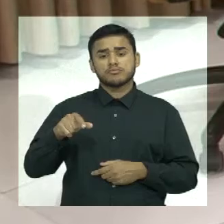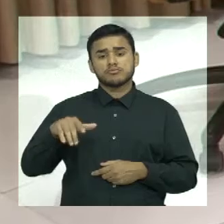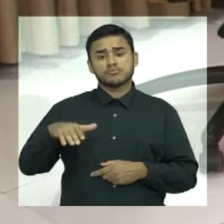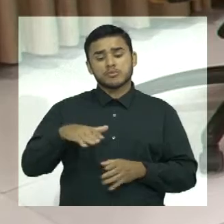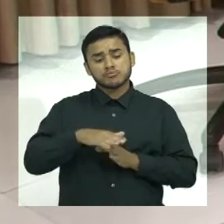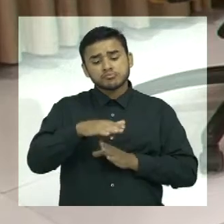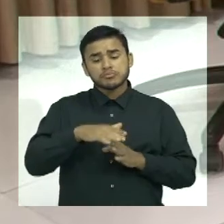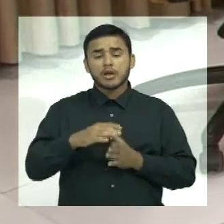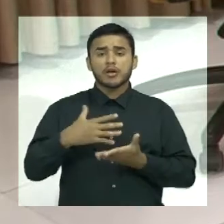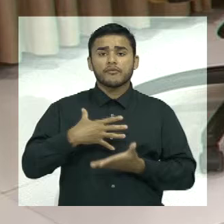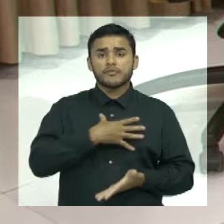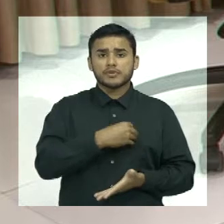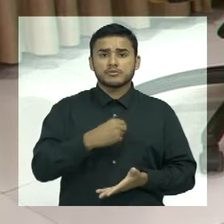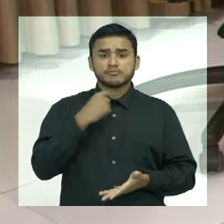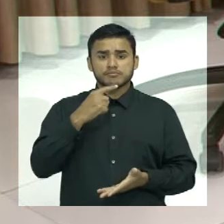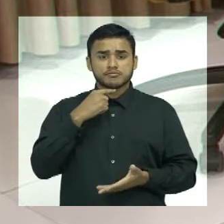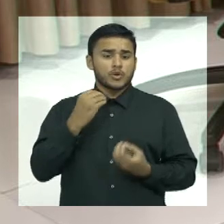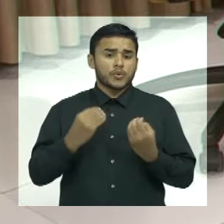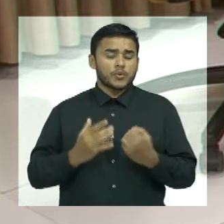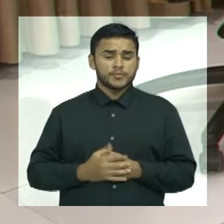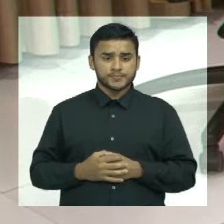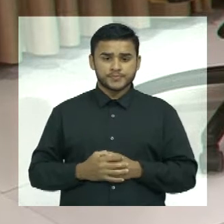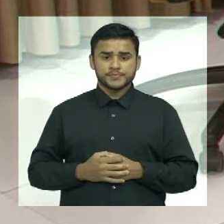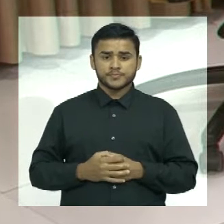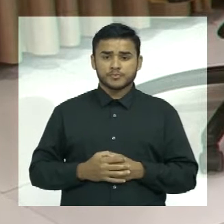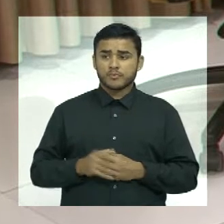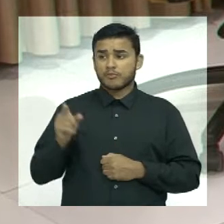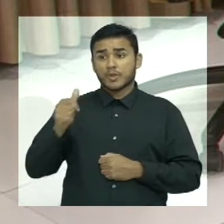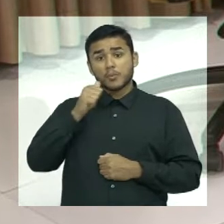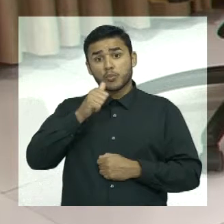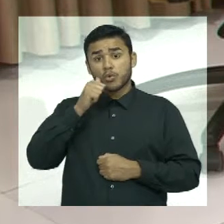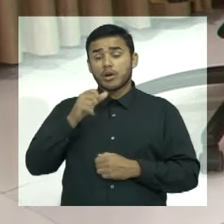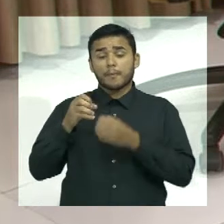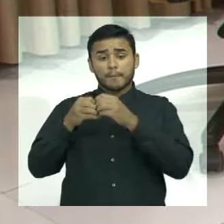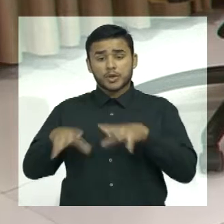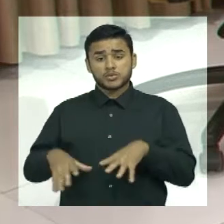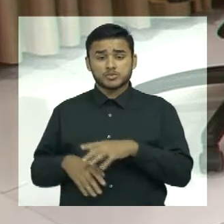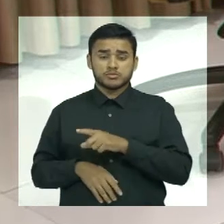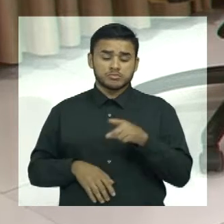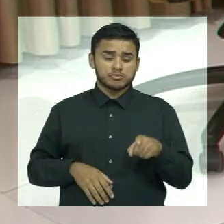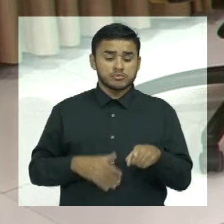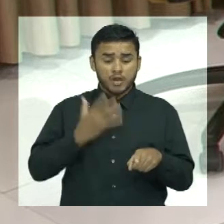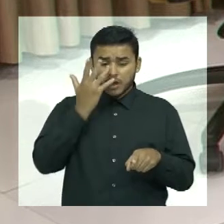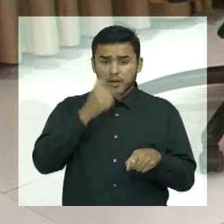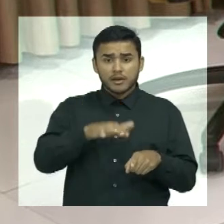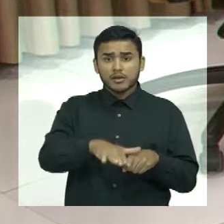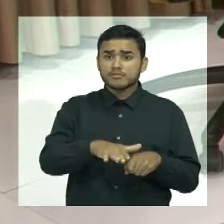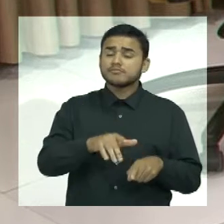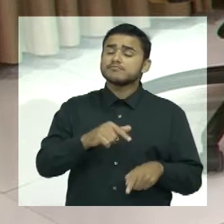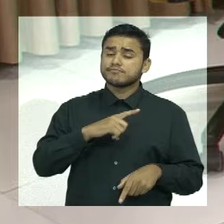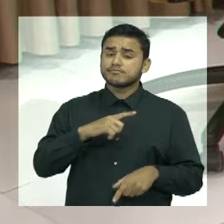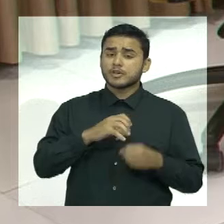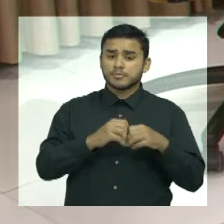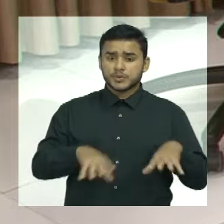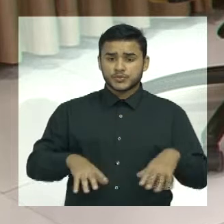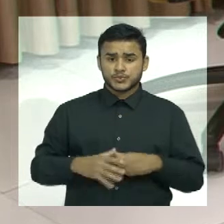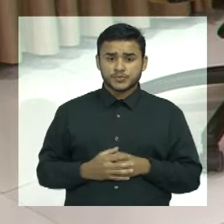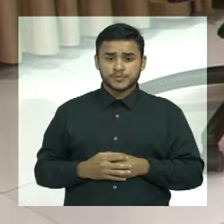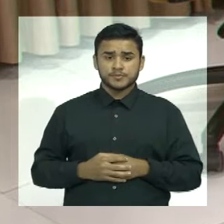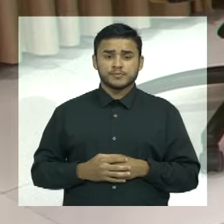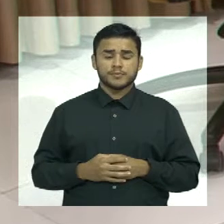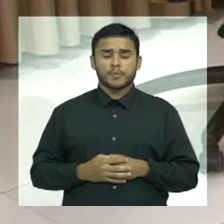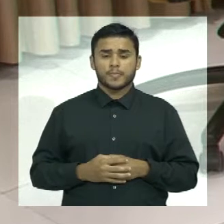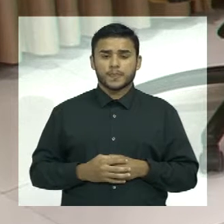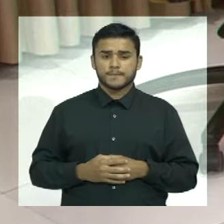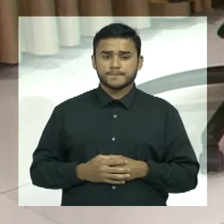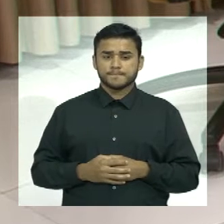para a mulher, para as crianças nem se fala, né? A questão das consequências também existem inúmeras. Sim, sim. A gente bate